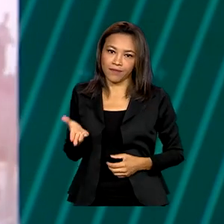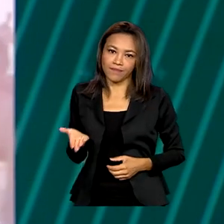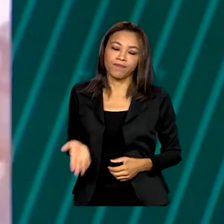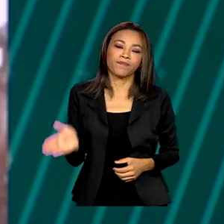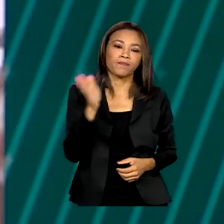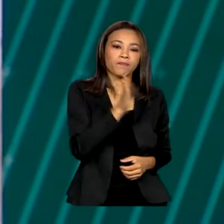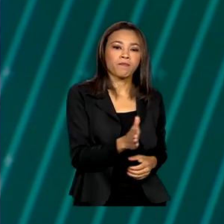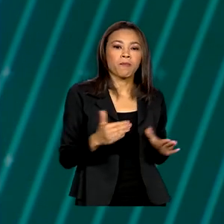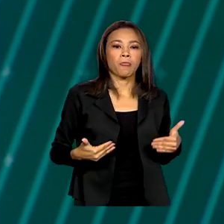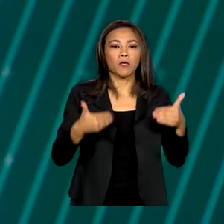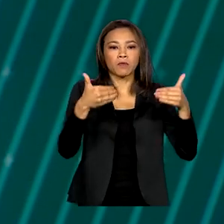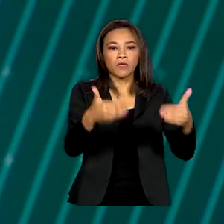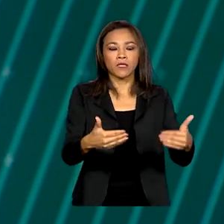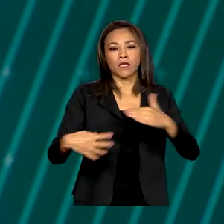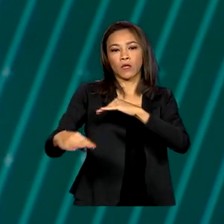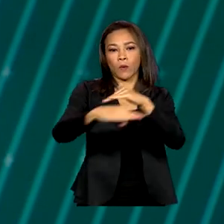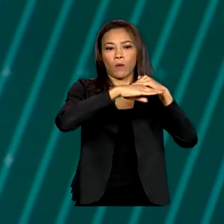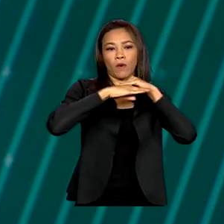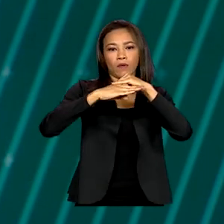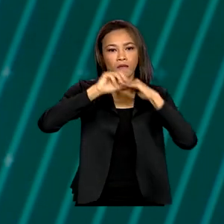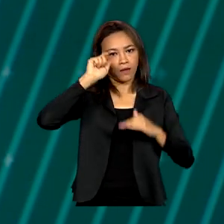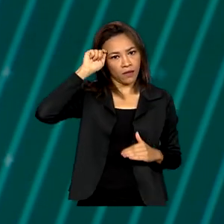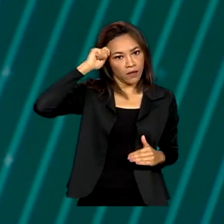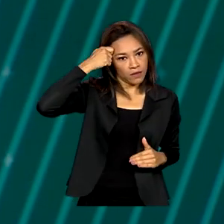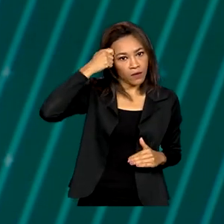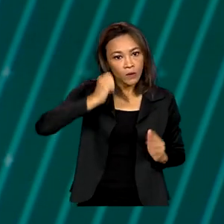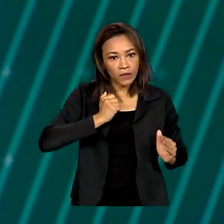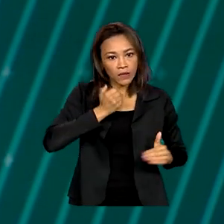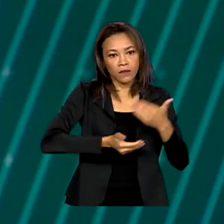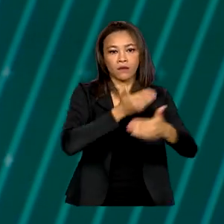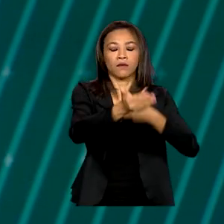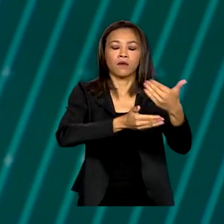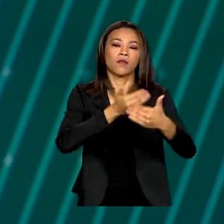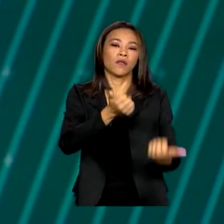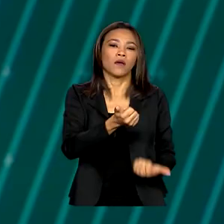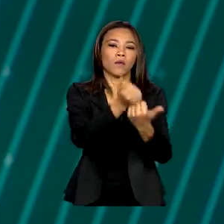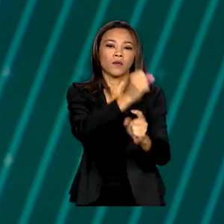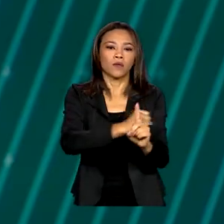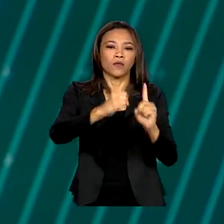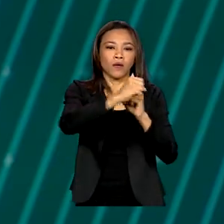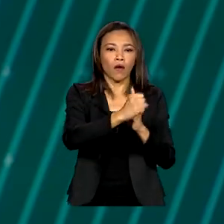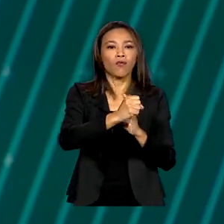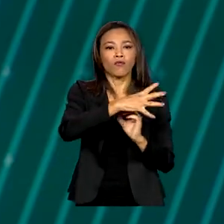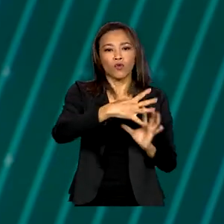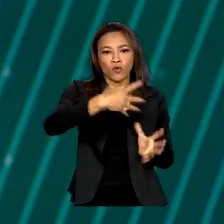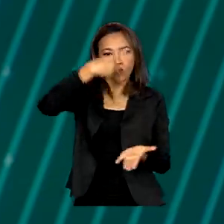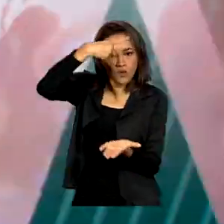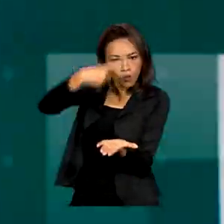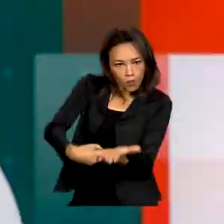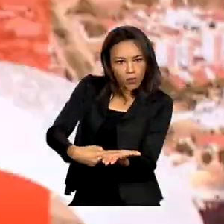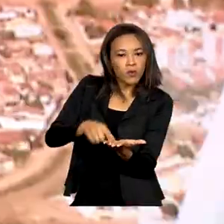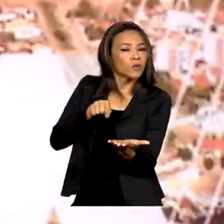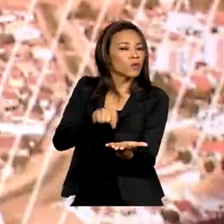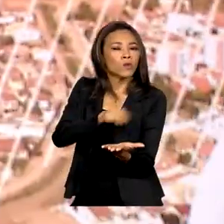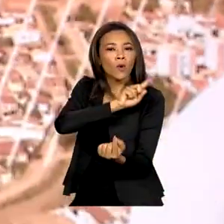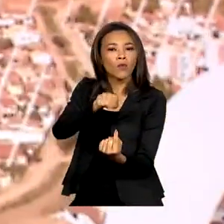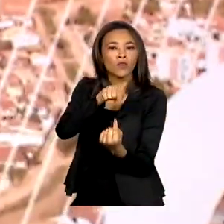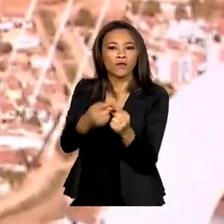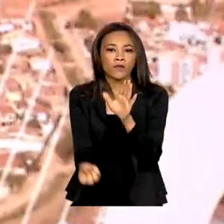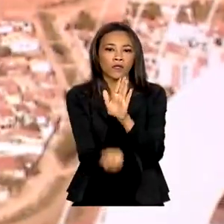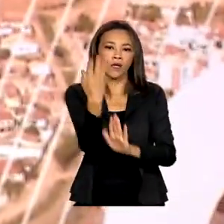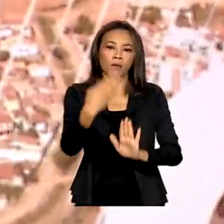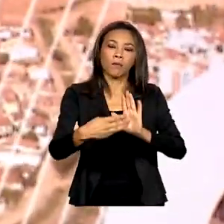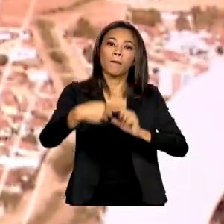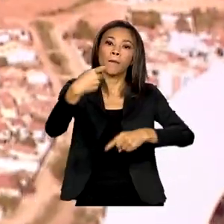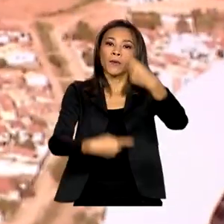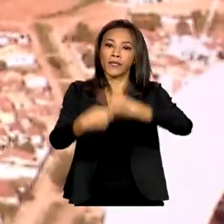os Ministérios da Igualdade Racial e do Desenvolvimento e Assistência Social firmaram um acordo para criar políticas públicas